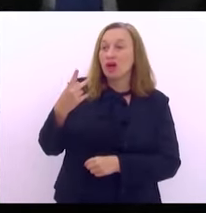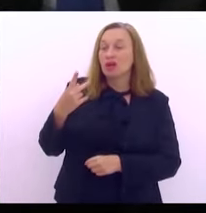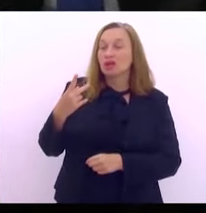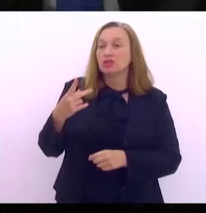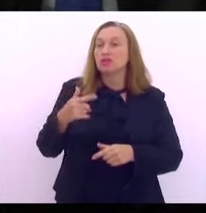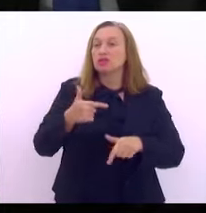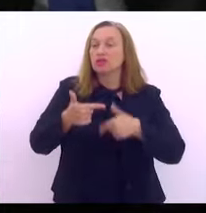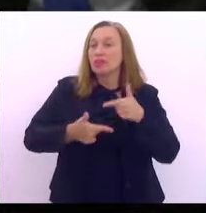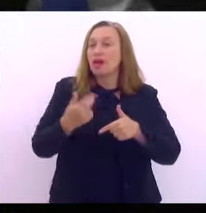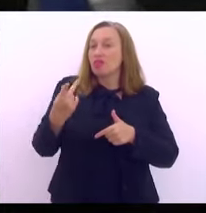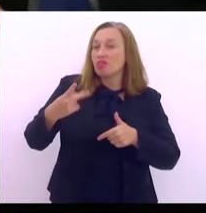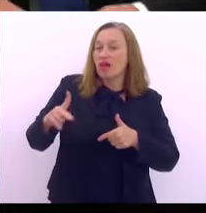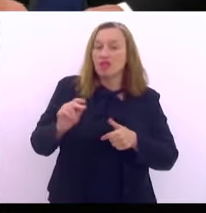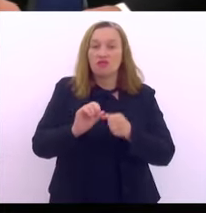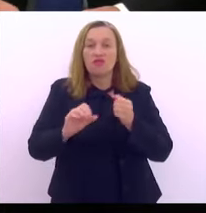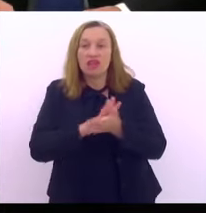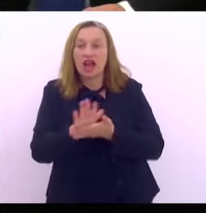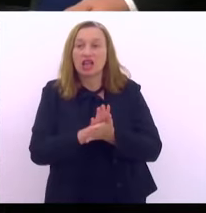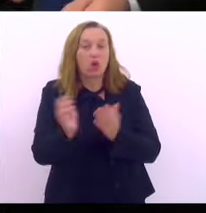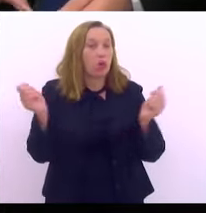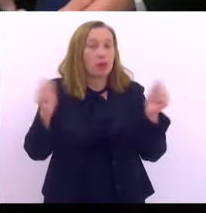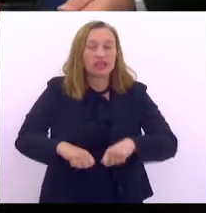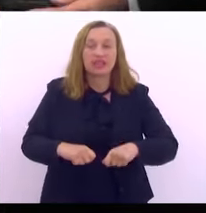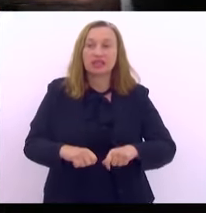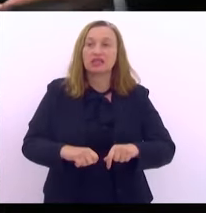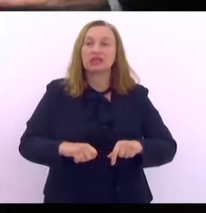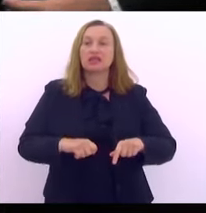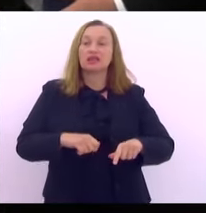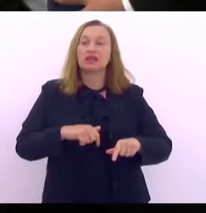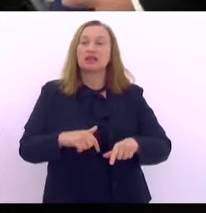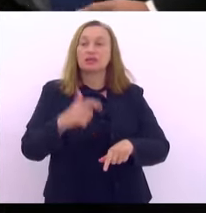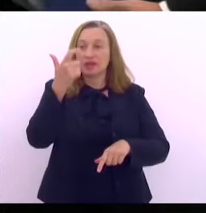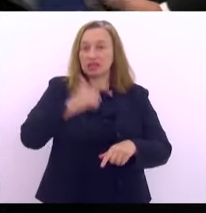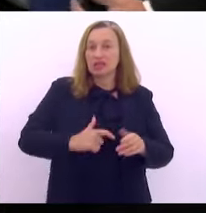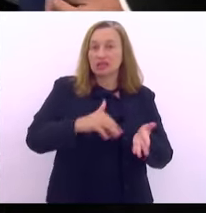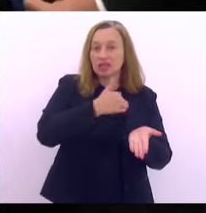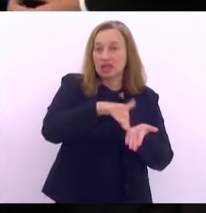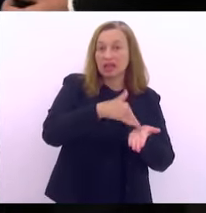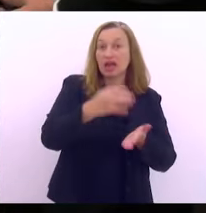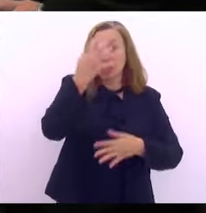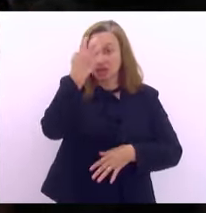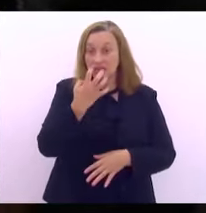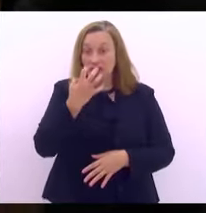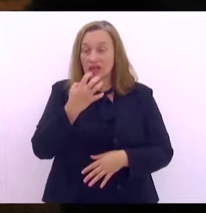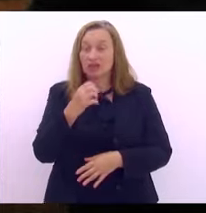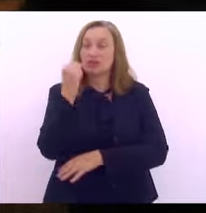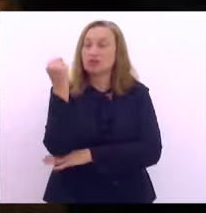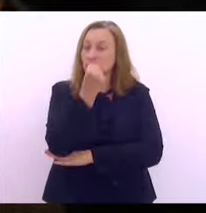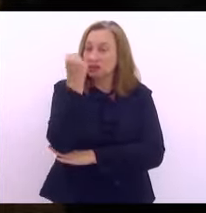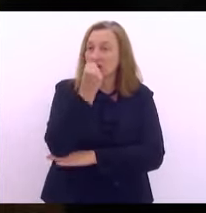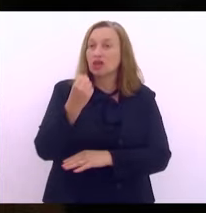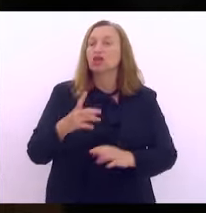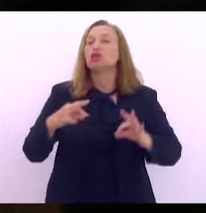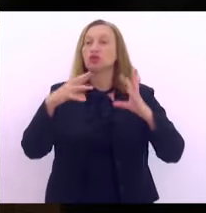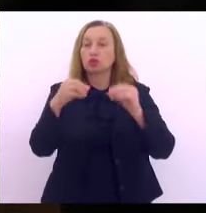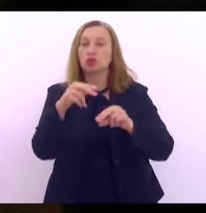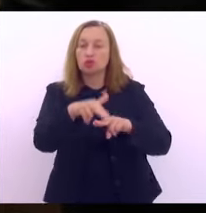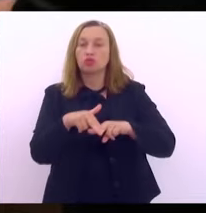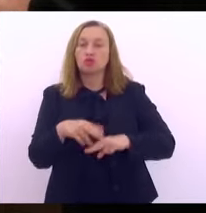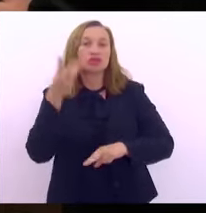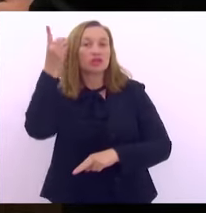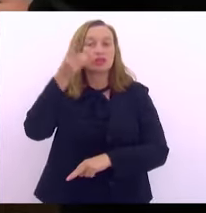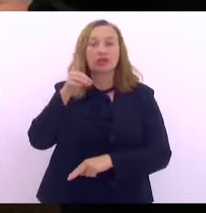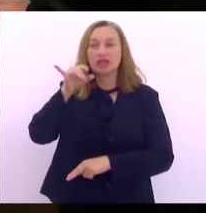ela não tem competência para estar nesse local onde ela está, é muito grave. Então, além de todos os motivos que a deputada Índia traz e tem na